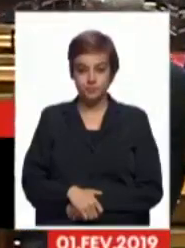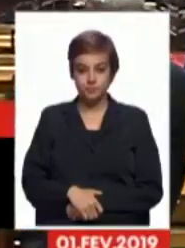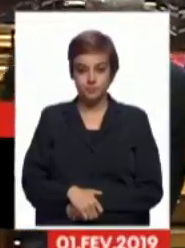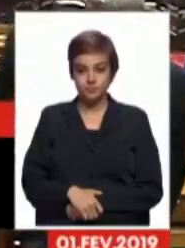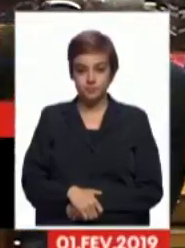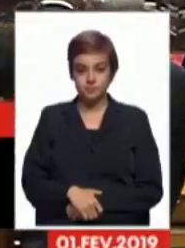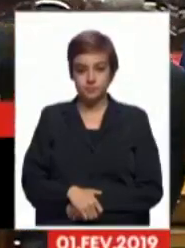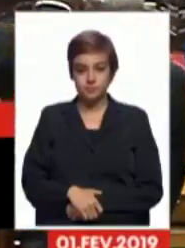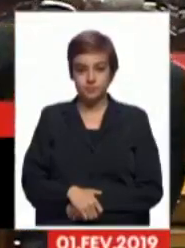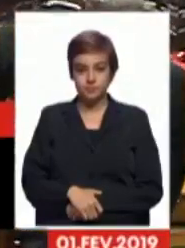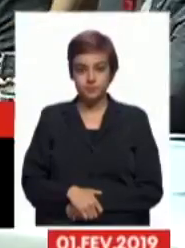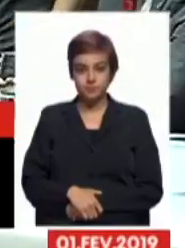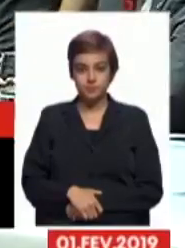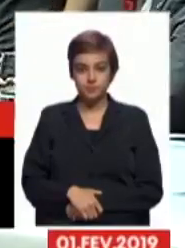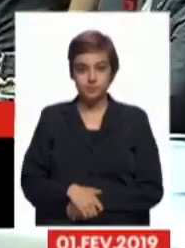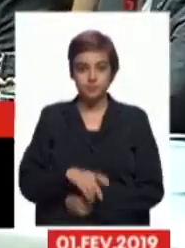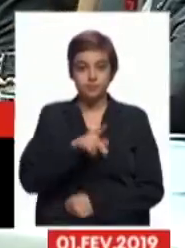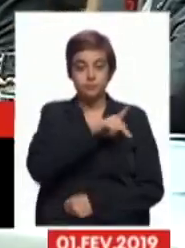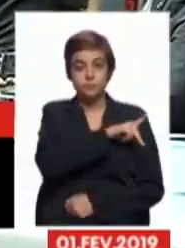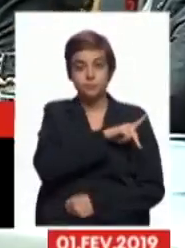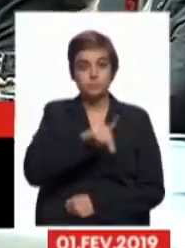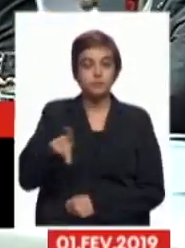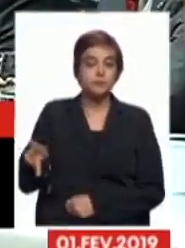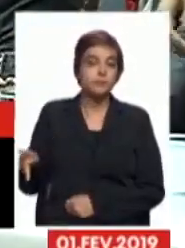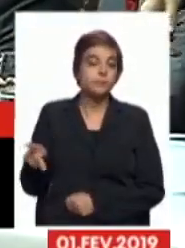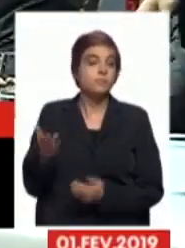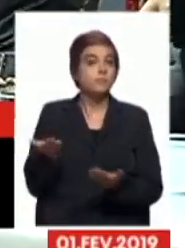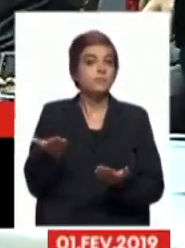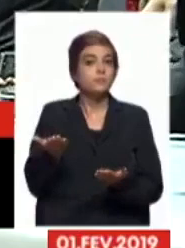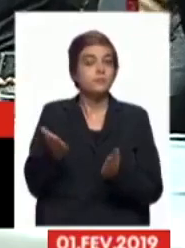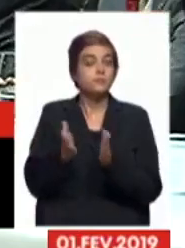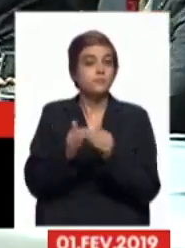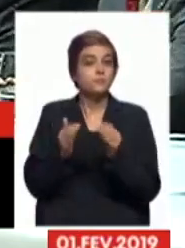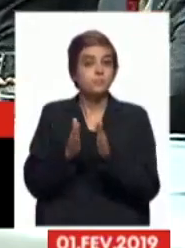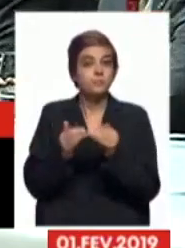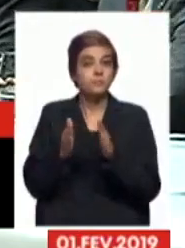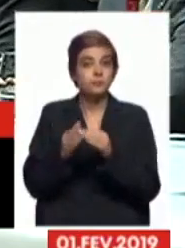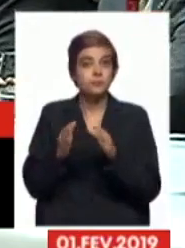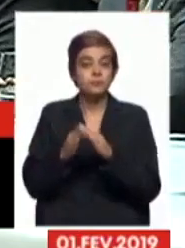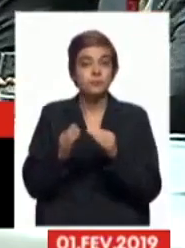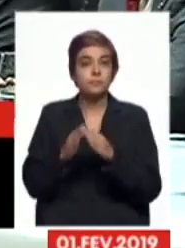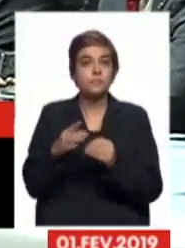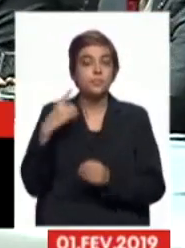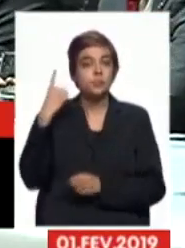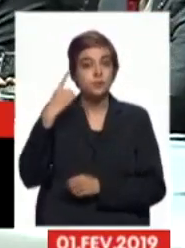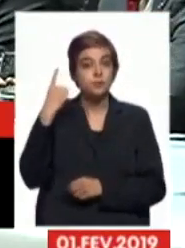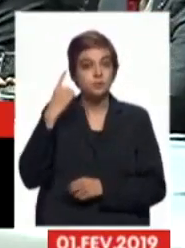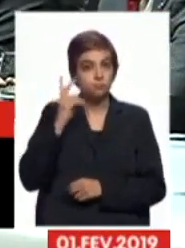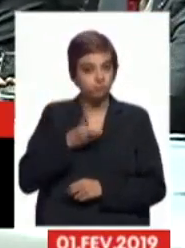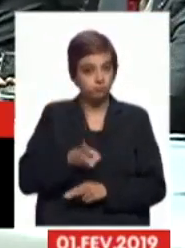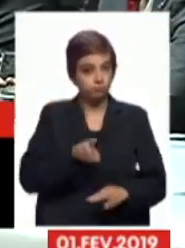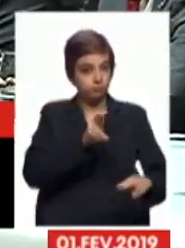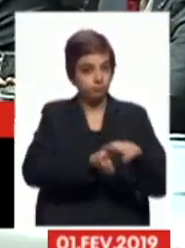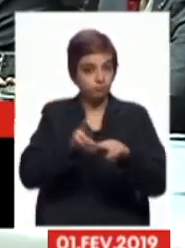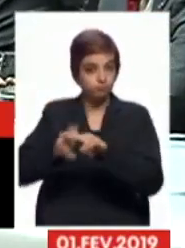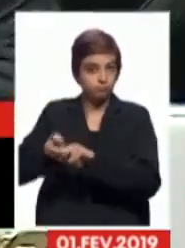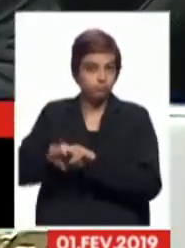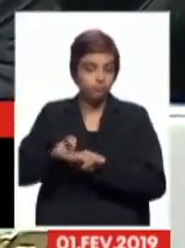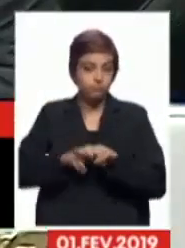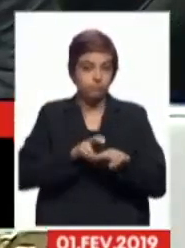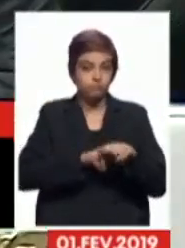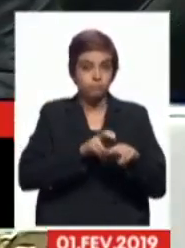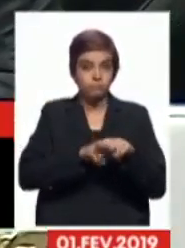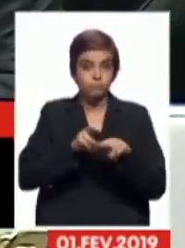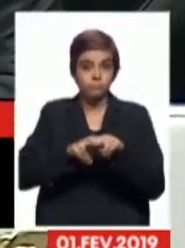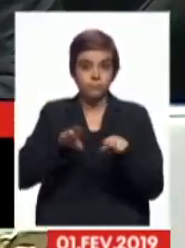A presidência solicita aos deputados e deputadas que permaneçam formalmente em seus lugares e à mesa eleita